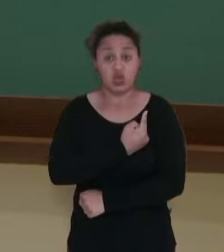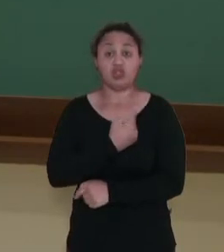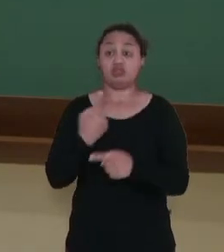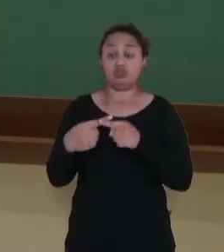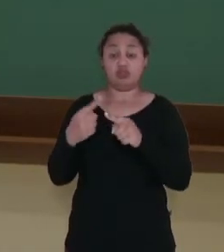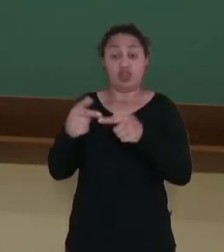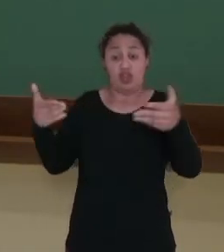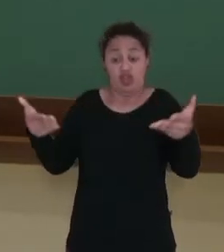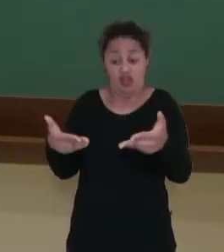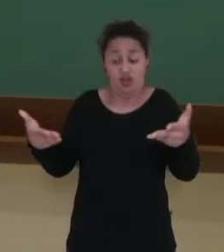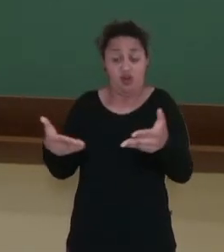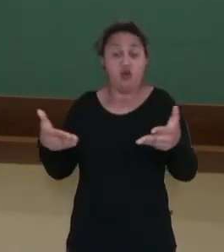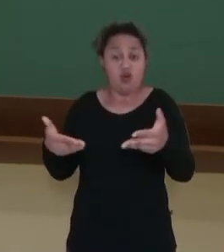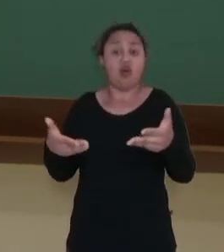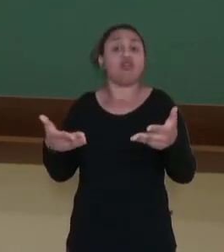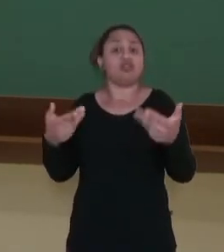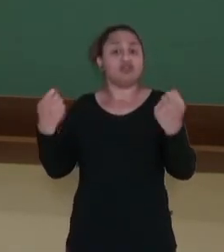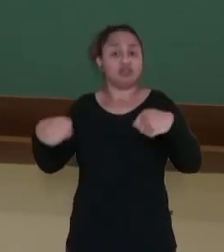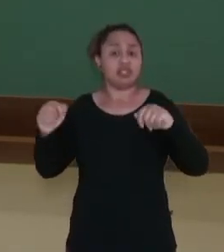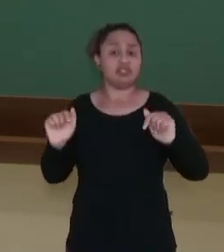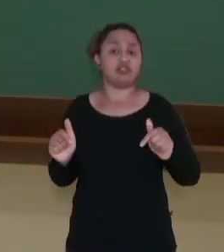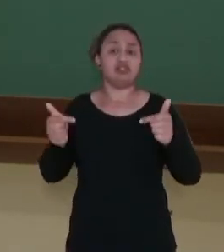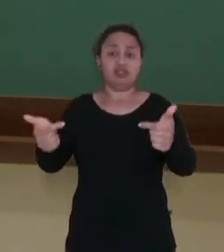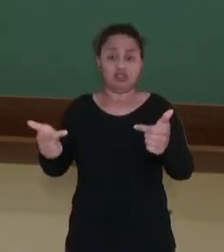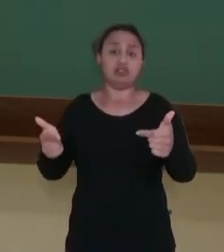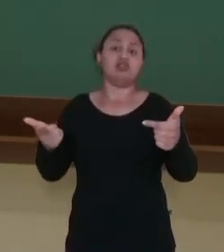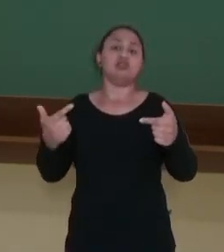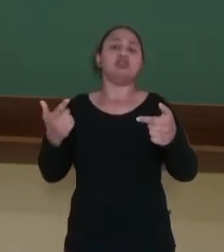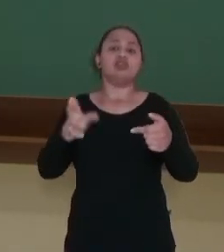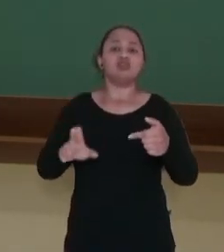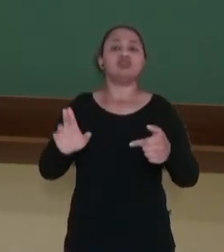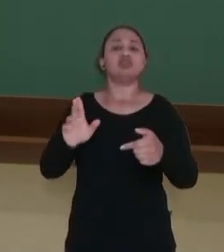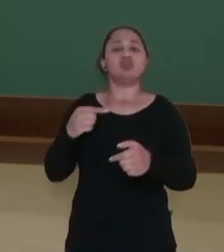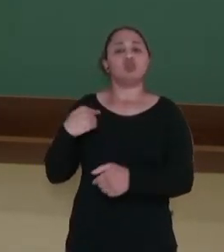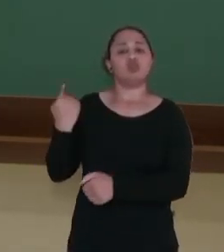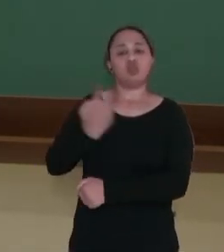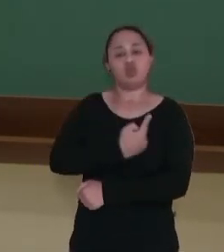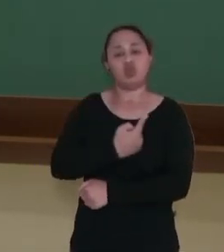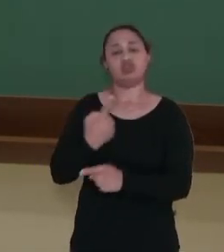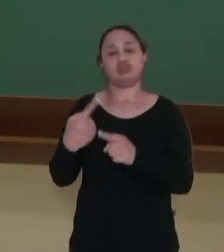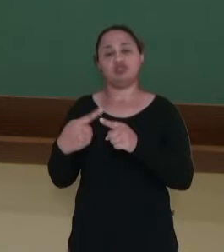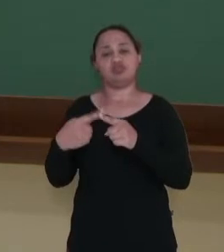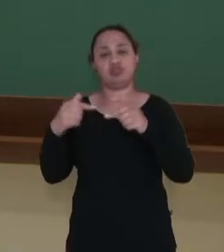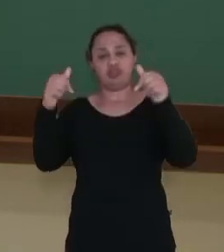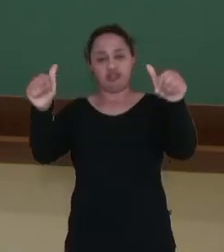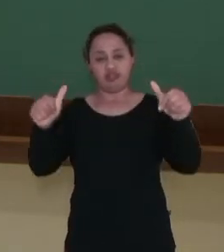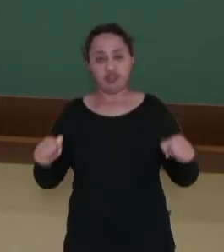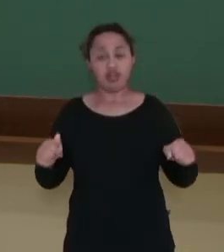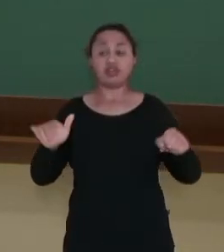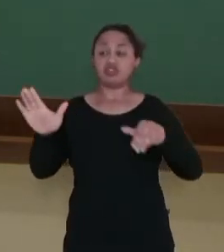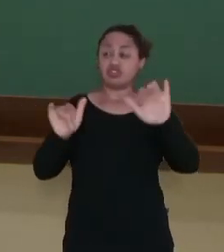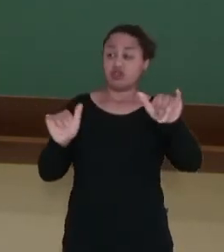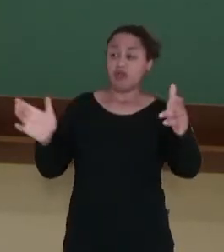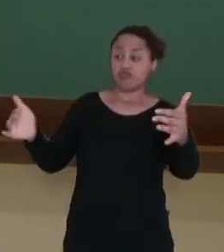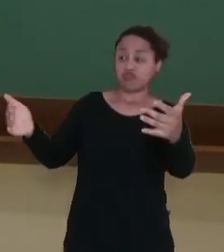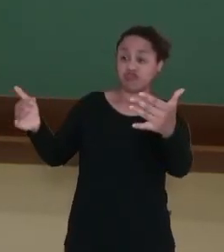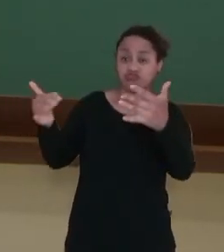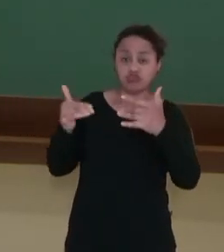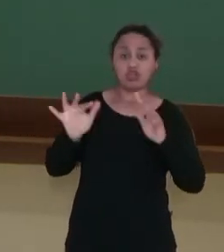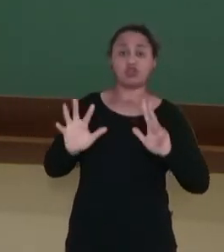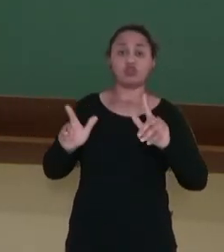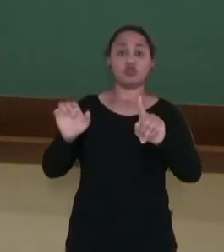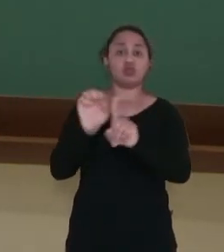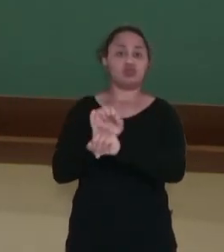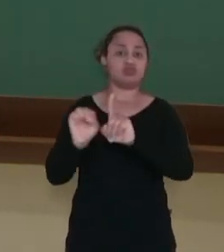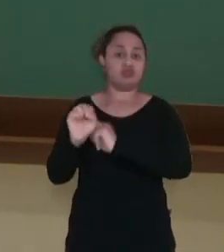feito agora, no presente. E usa aqui o nós, porque ele quer esse cartaz, ele quer engajar toda a